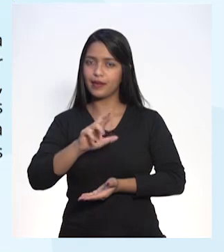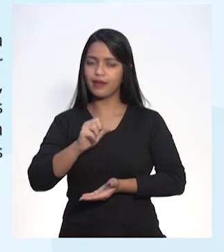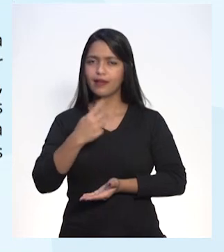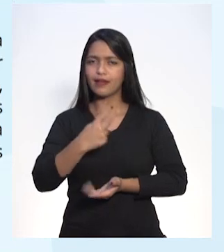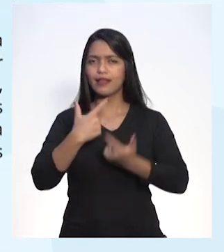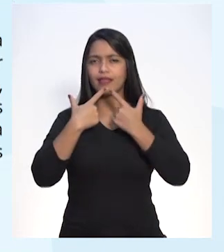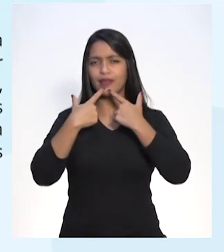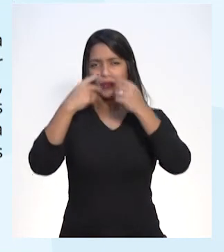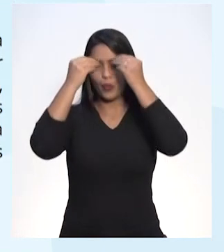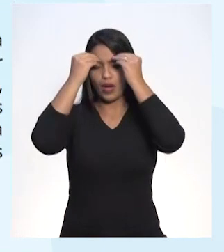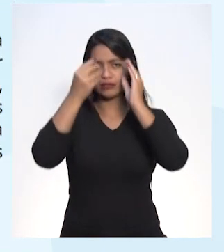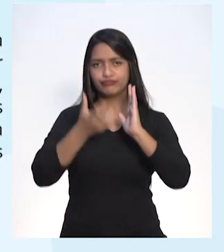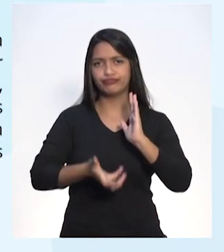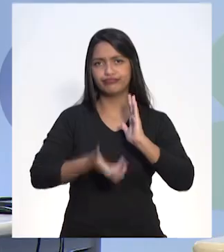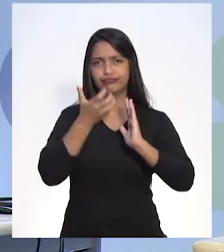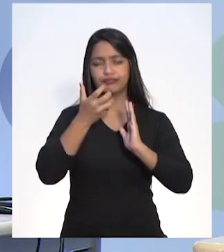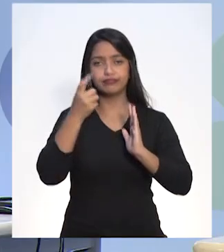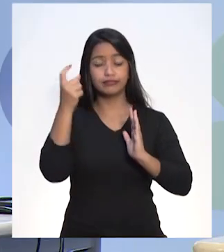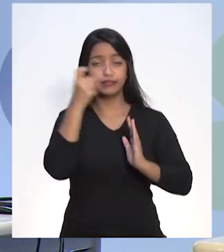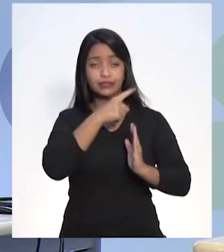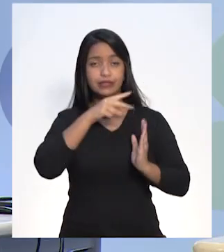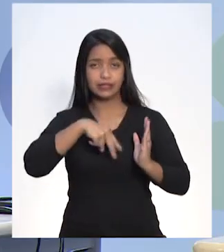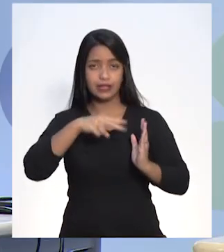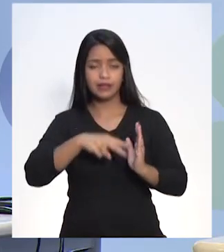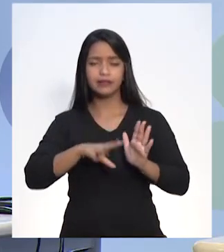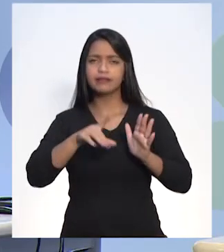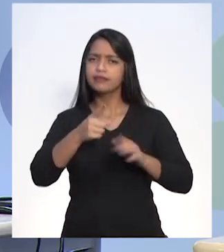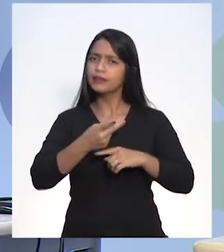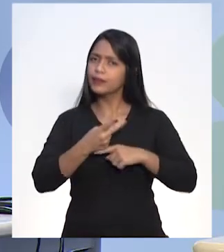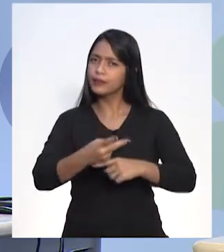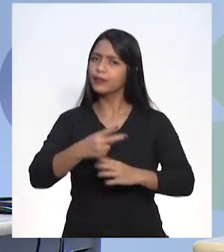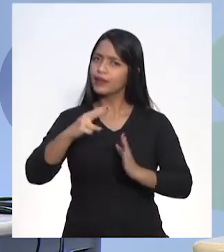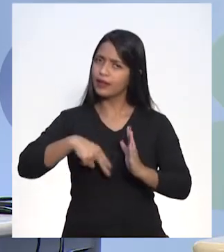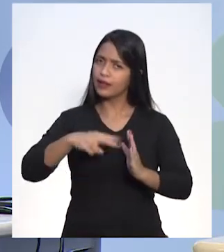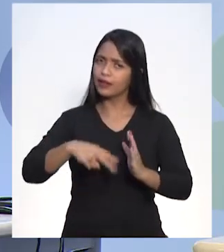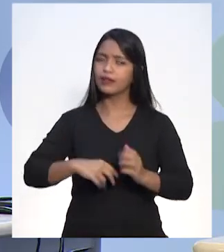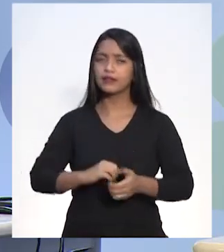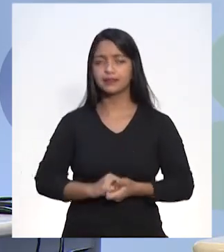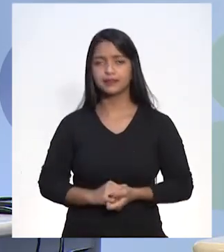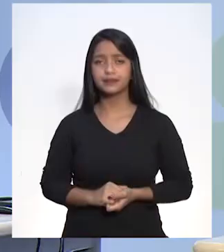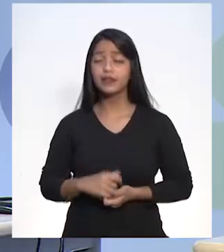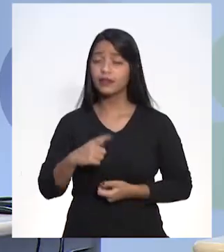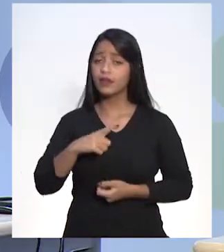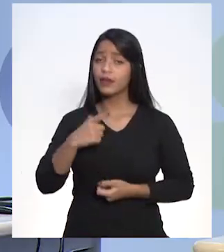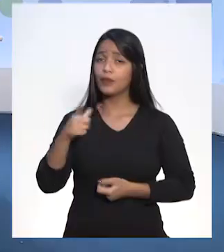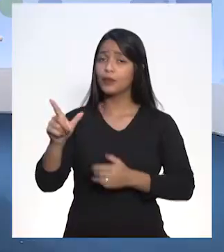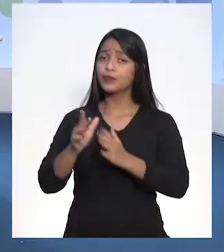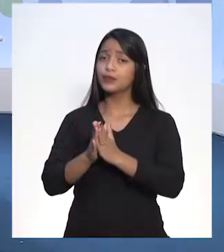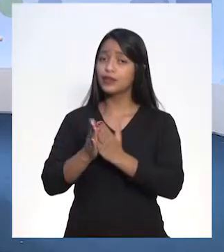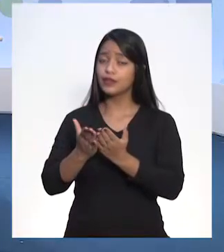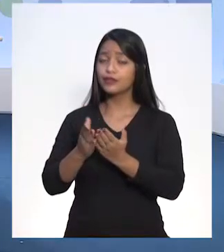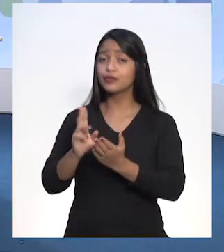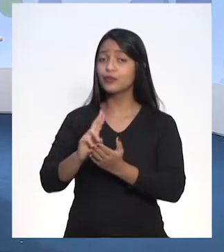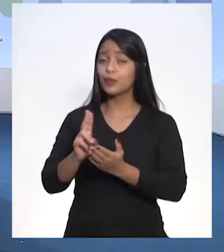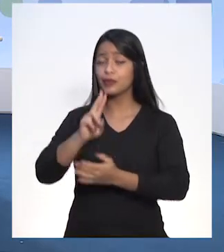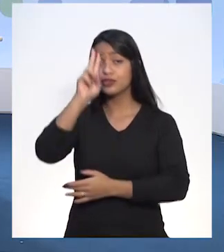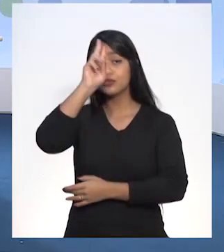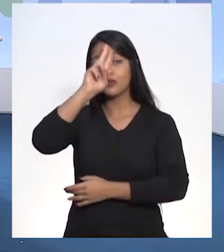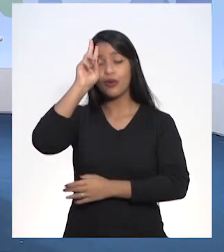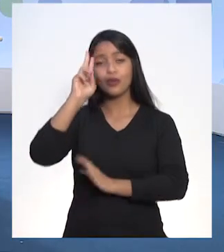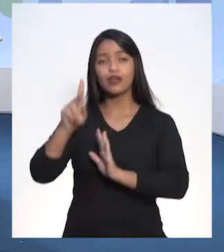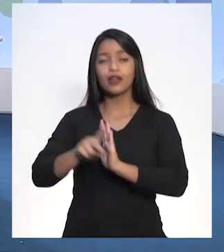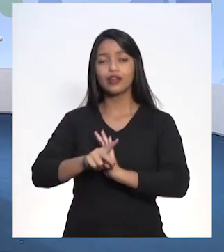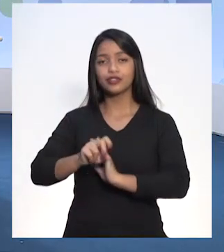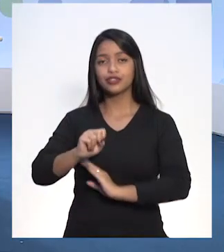quando morreu. Teve uma morte, não vou falar também se foi deles ou não, porque vocês têm que ler, certo? Eu sei que talvez já tenha tido